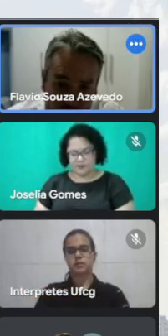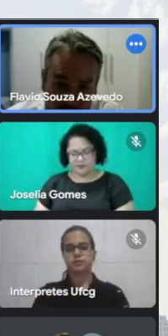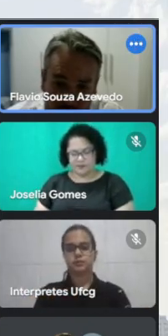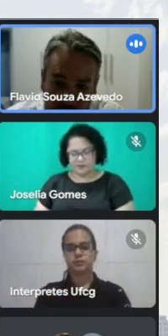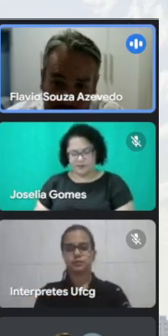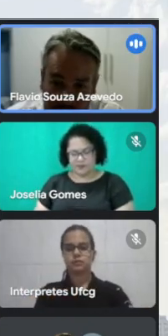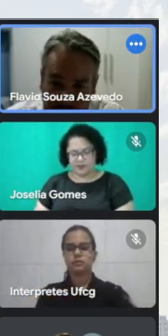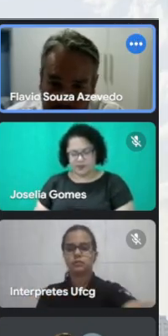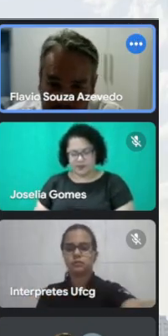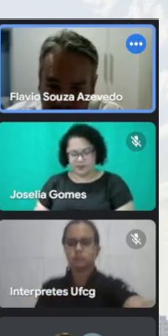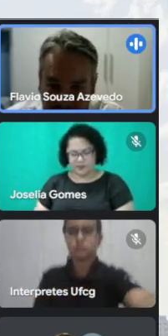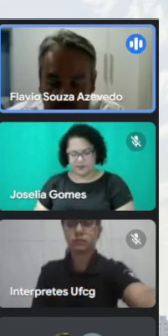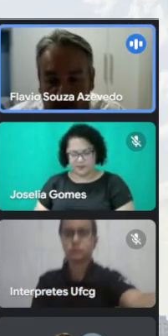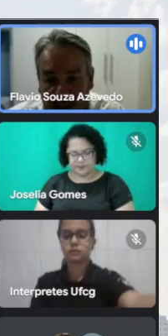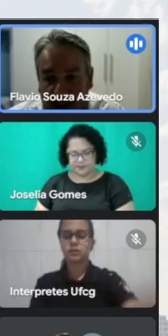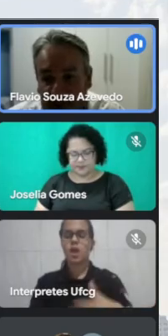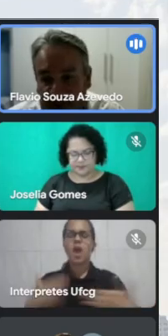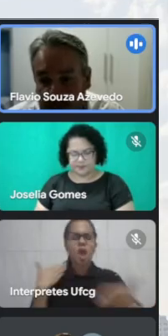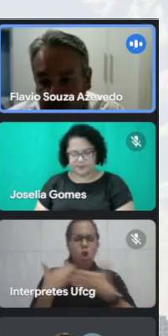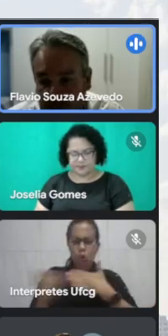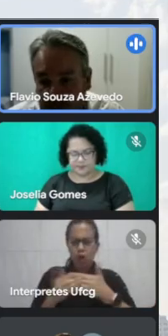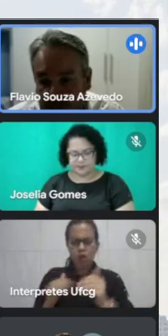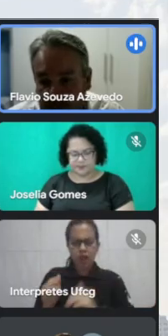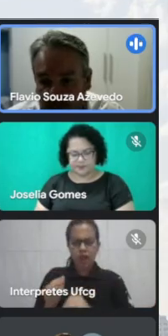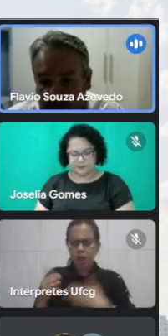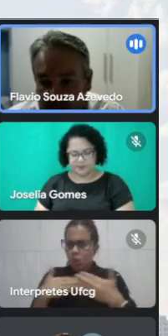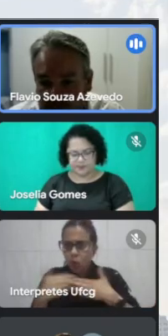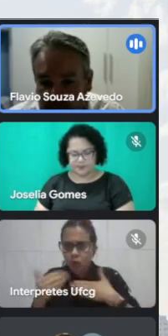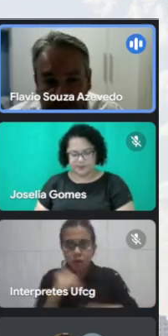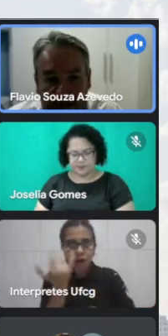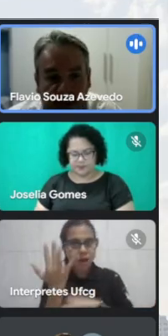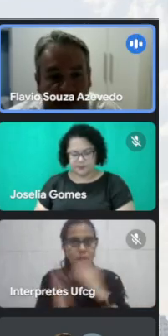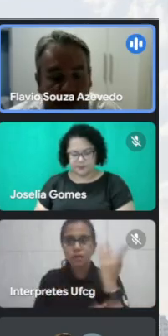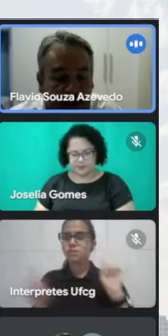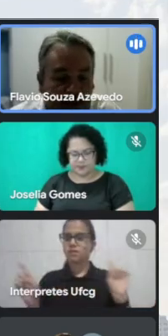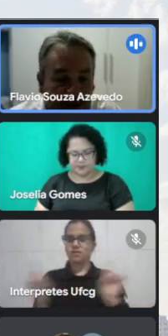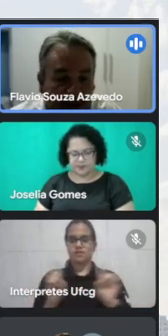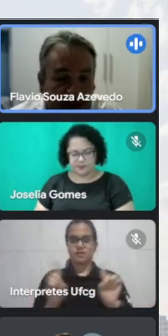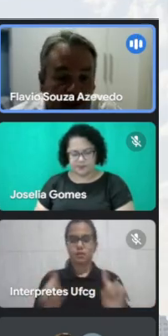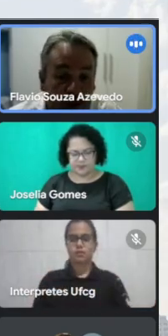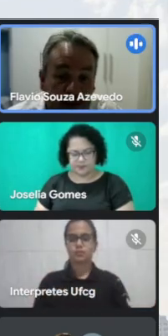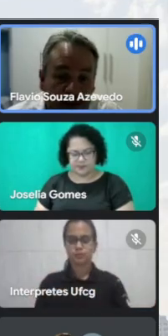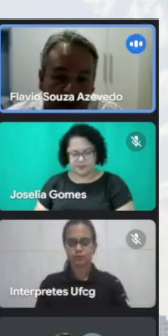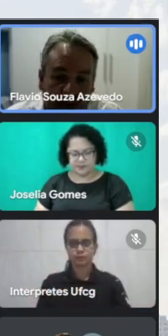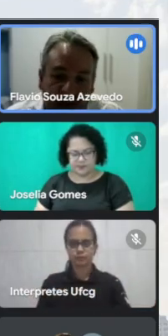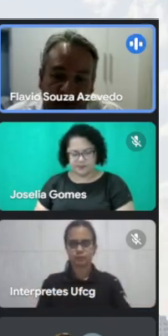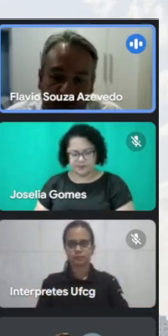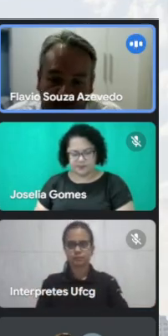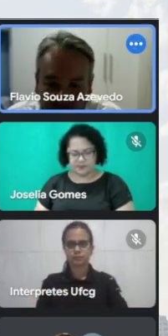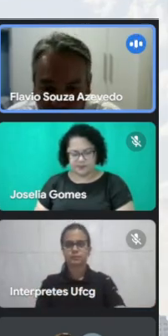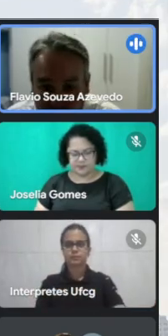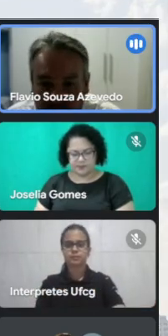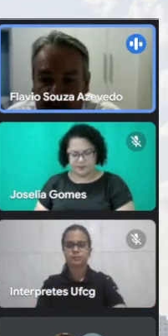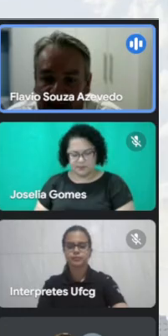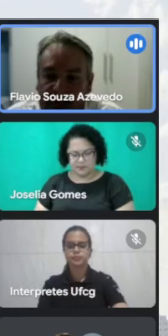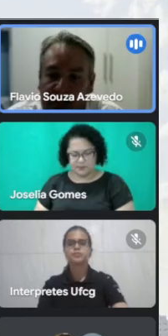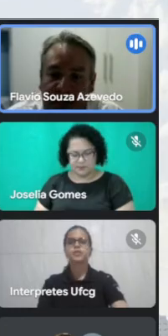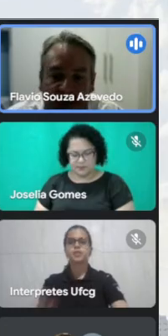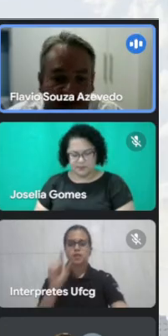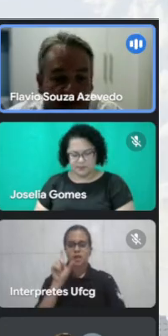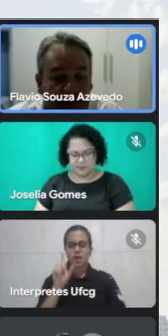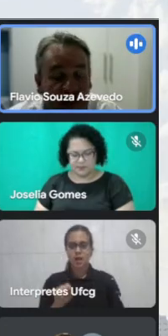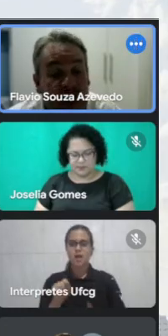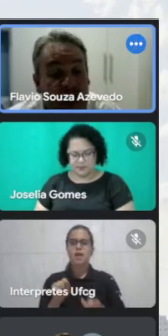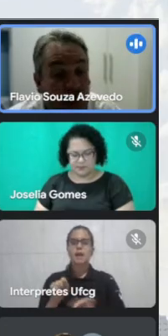do macro, grande, fita, planta, né? São plantas grandes, que são espécies vegetais cujas partes